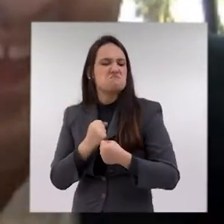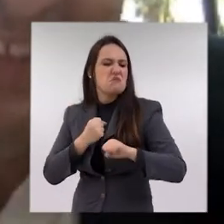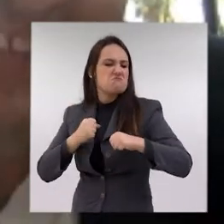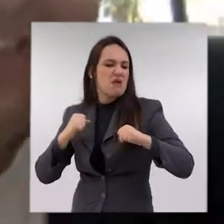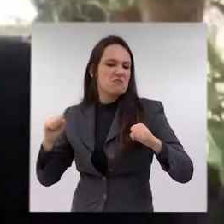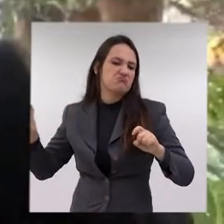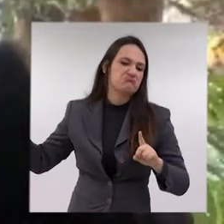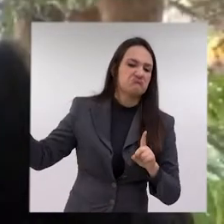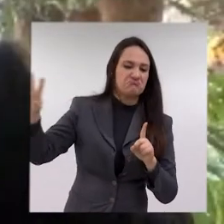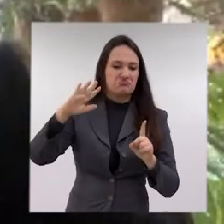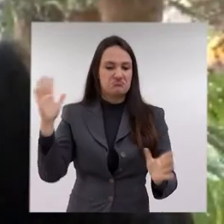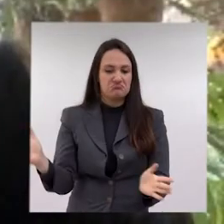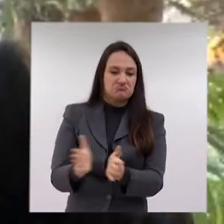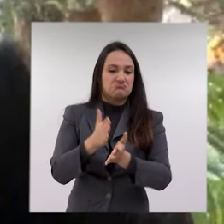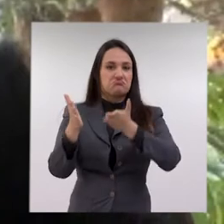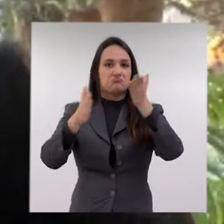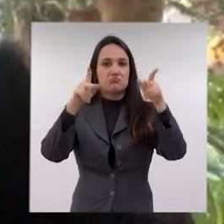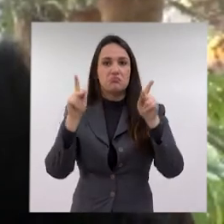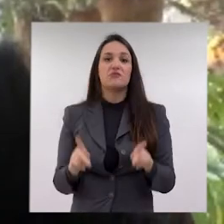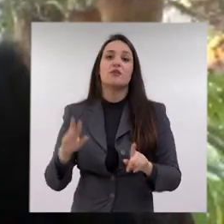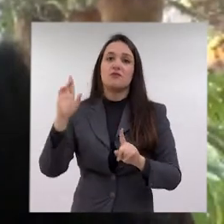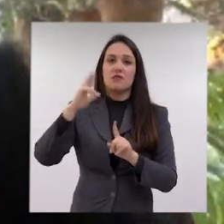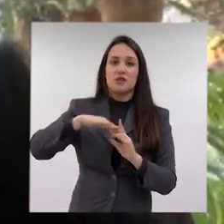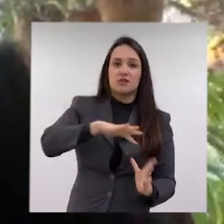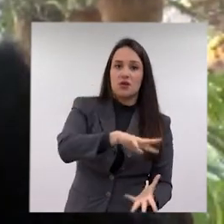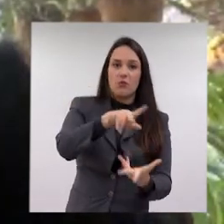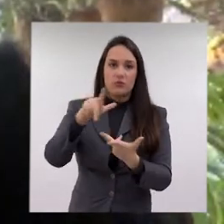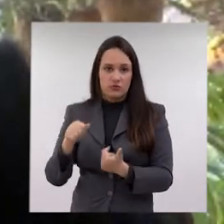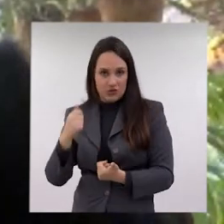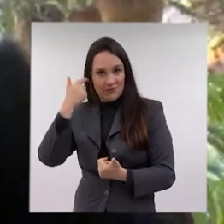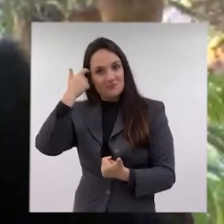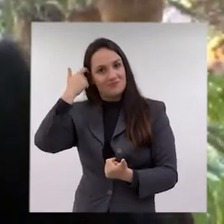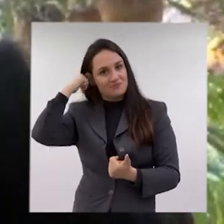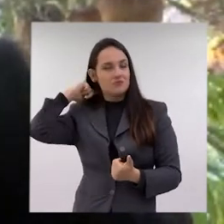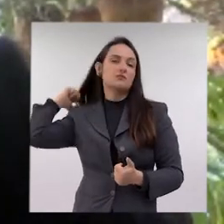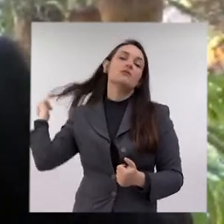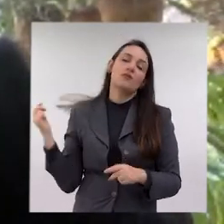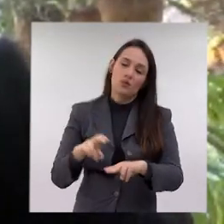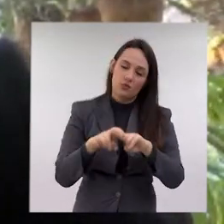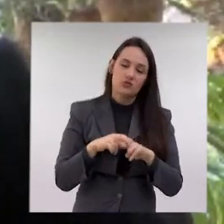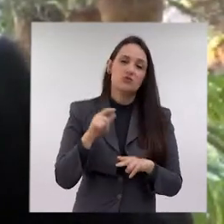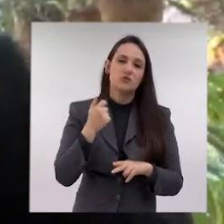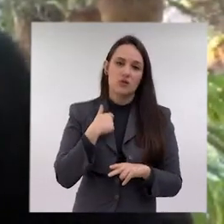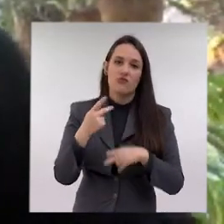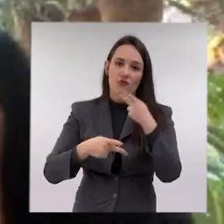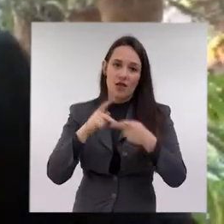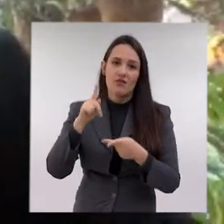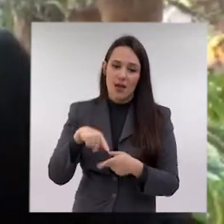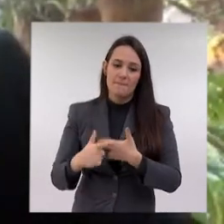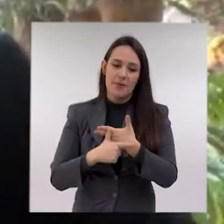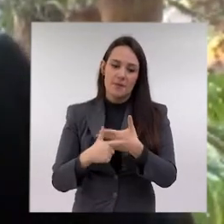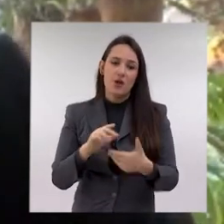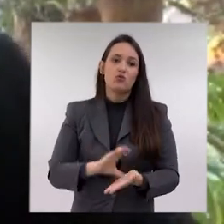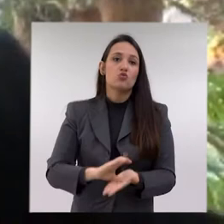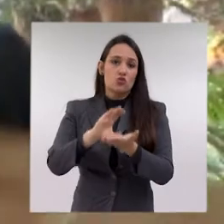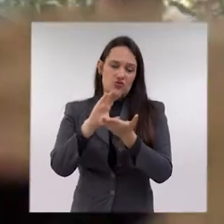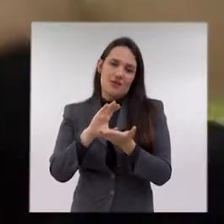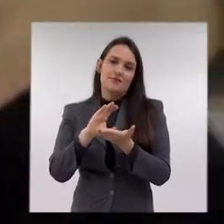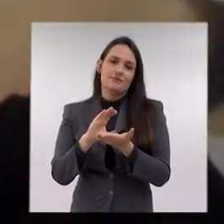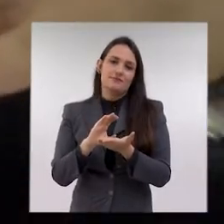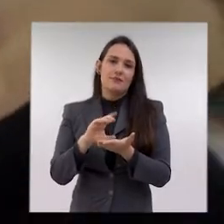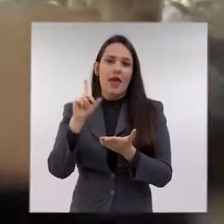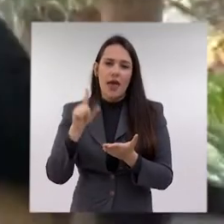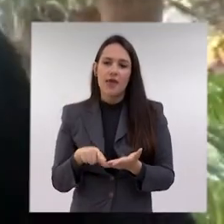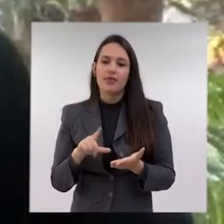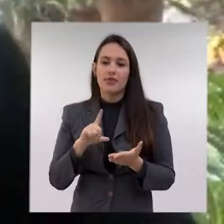que engrandece o nosso povo e referência mundial. Tá? Então, é um pouquinho disso que eu falo que é o papel do CRI, o papel dessa